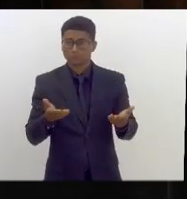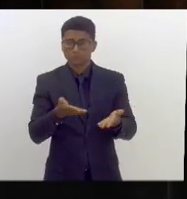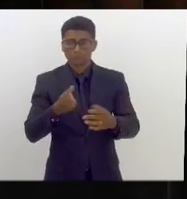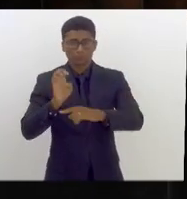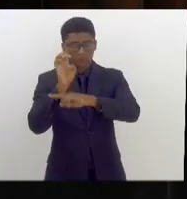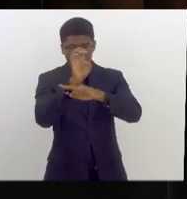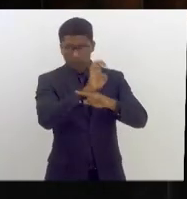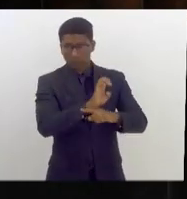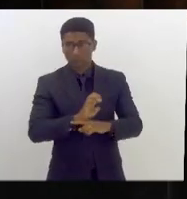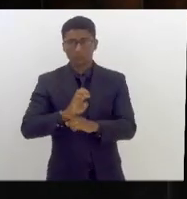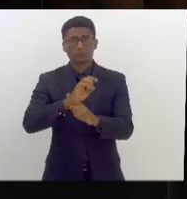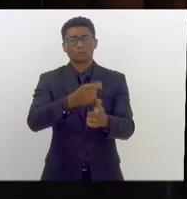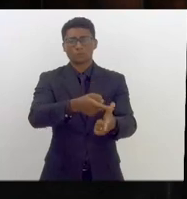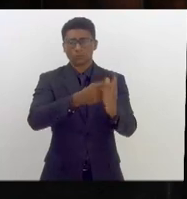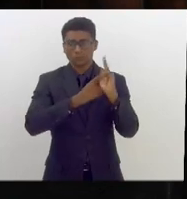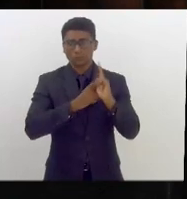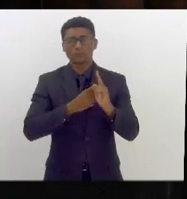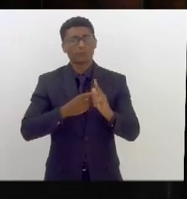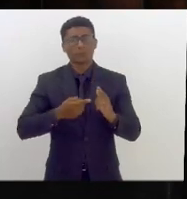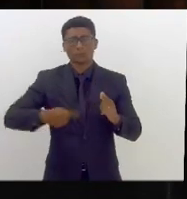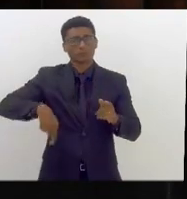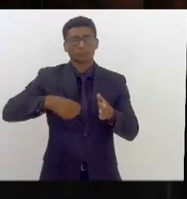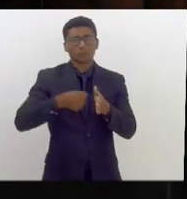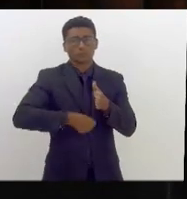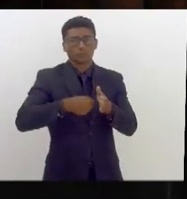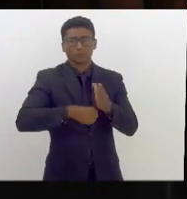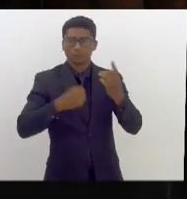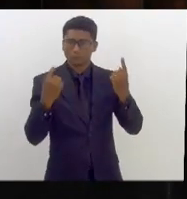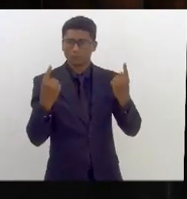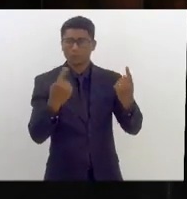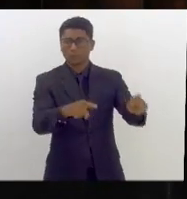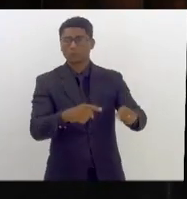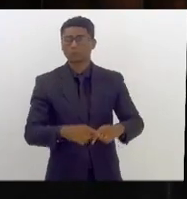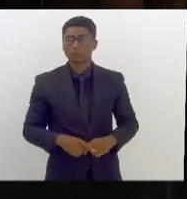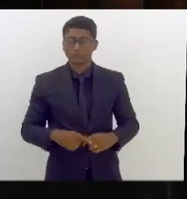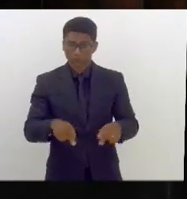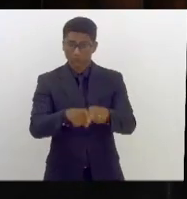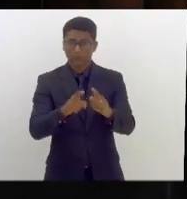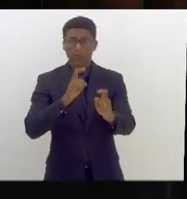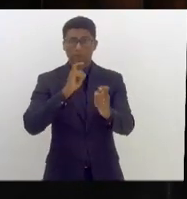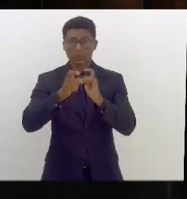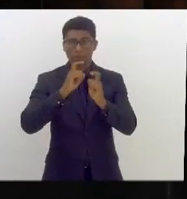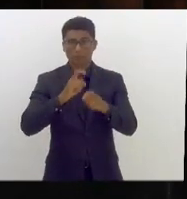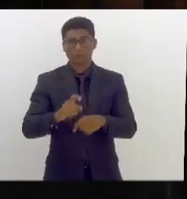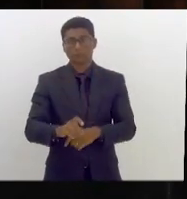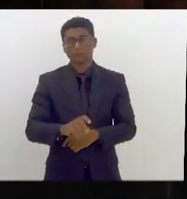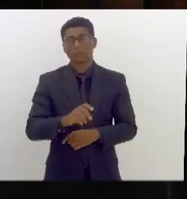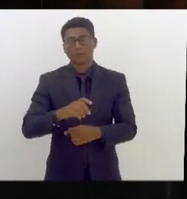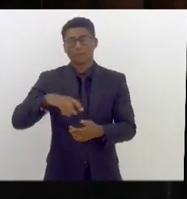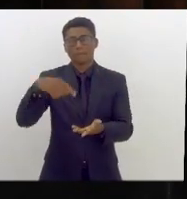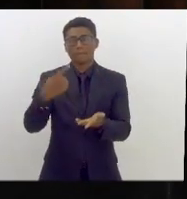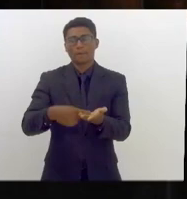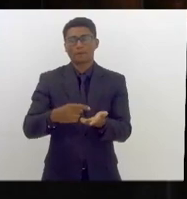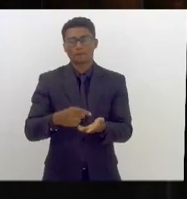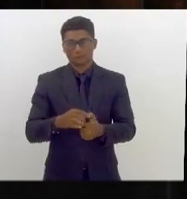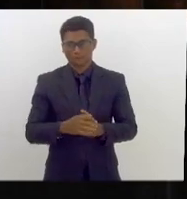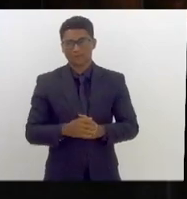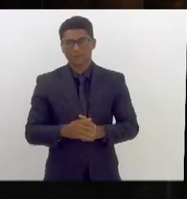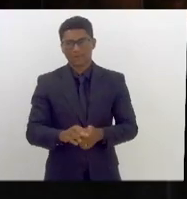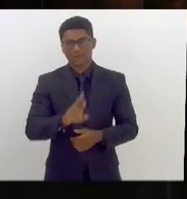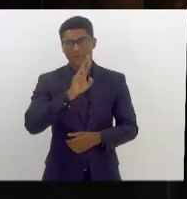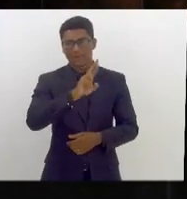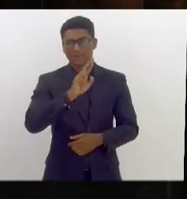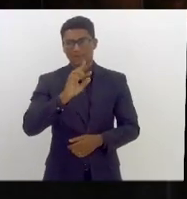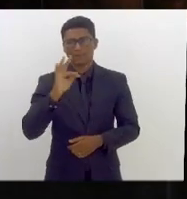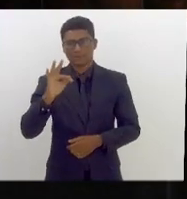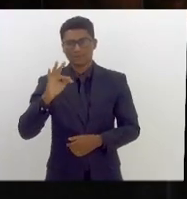com a União, fazendo um debate do Pacto Federativo. Acho que esse relatório da CPI é um trabalho robusto para que o